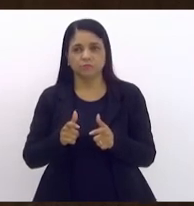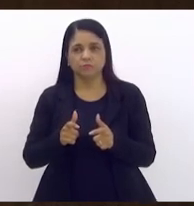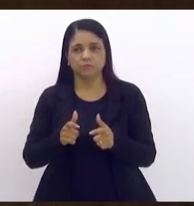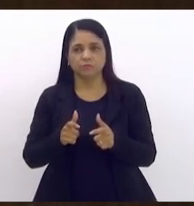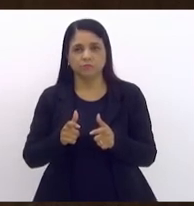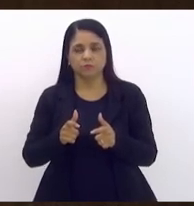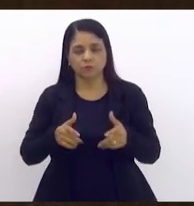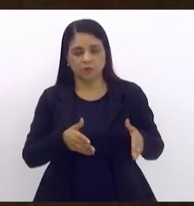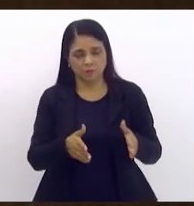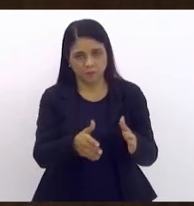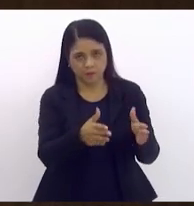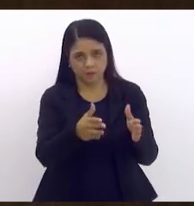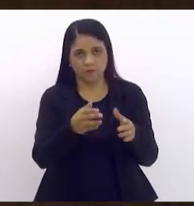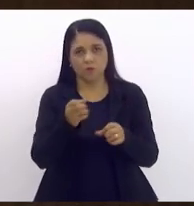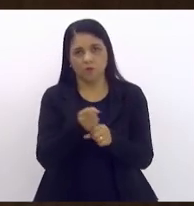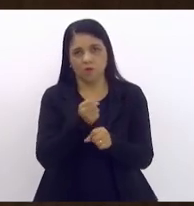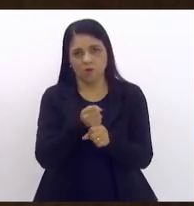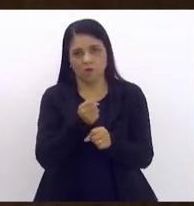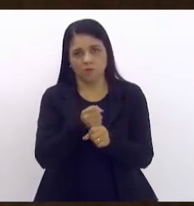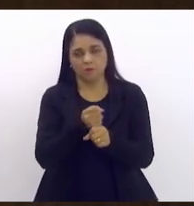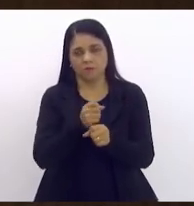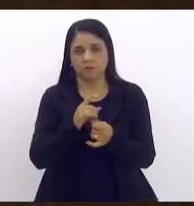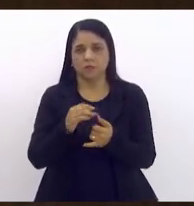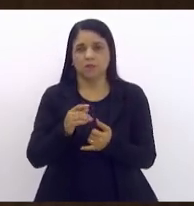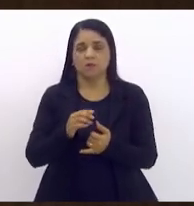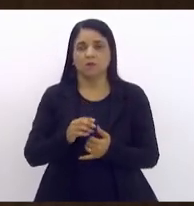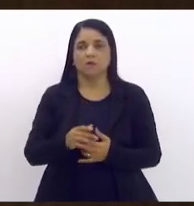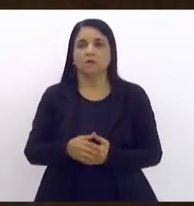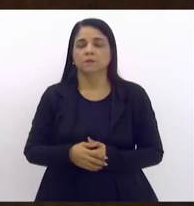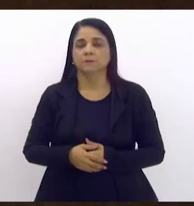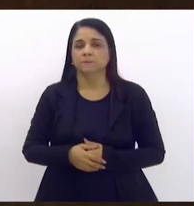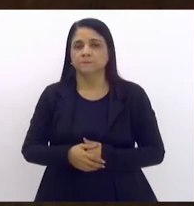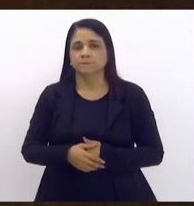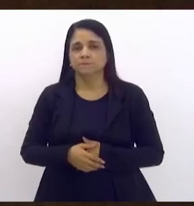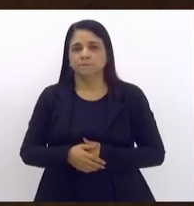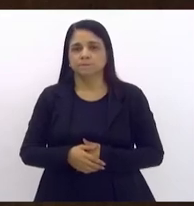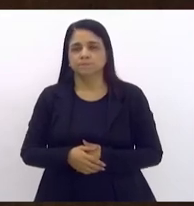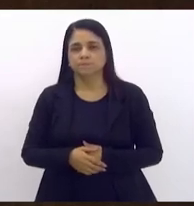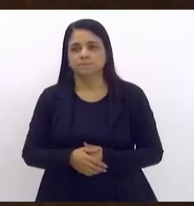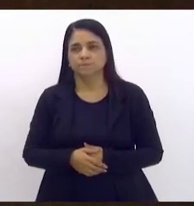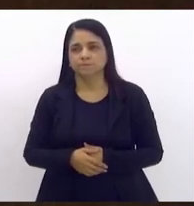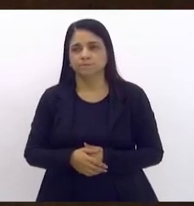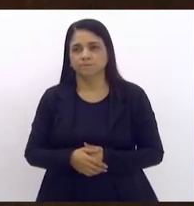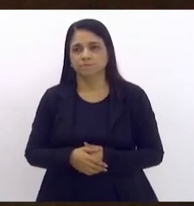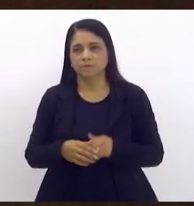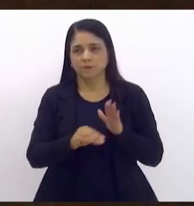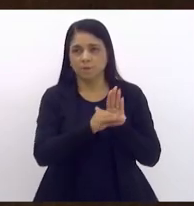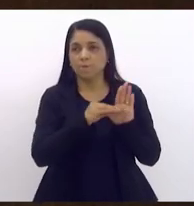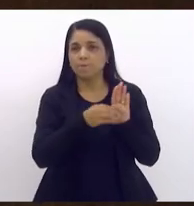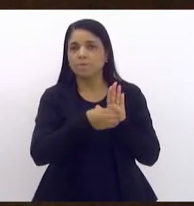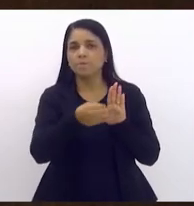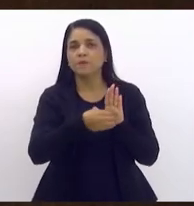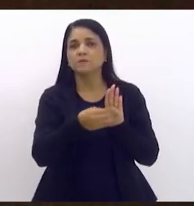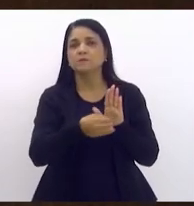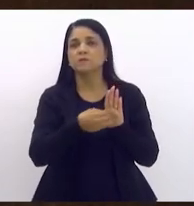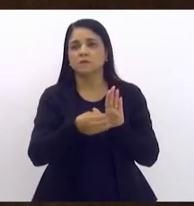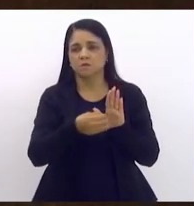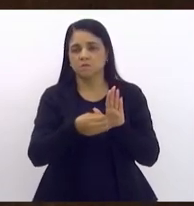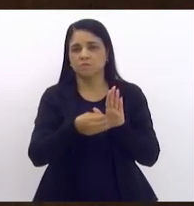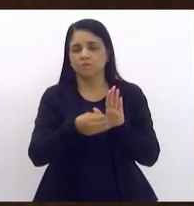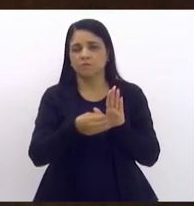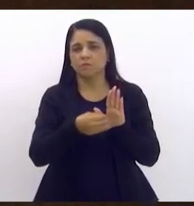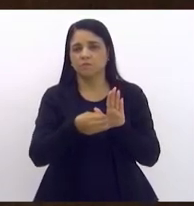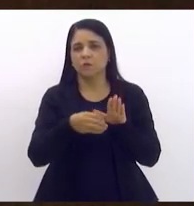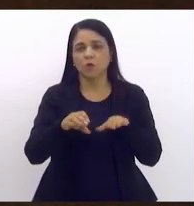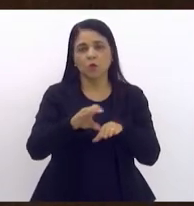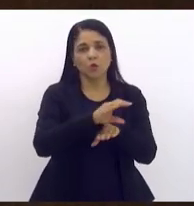do caminho, e não do imóvel, do caminho. Então, é o parecer, senhora presidente. Se